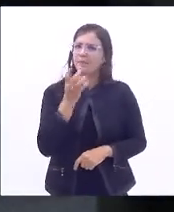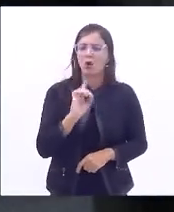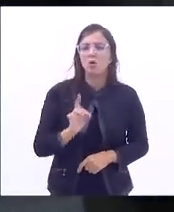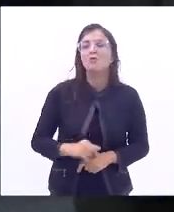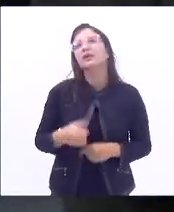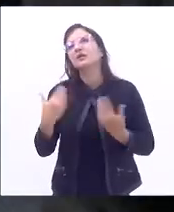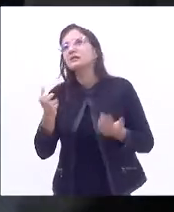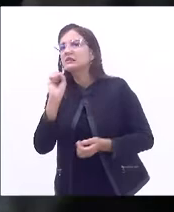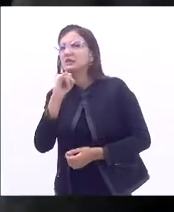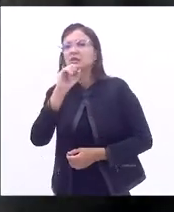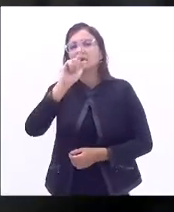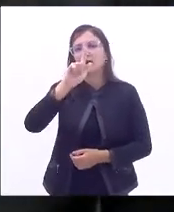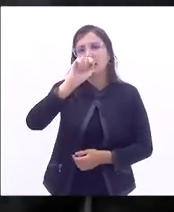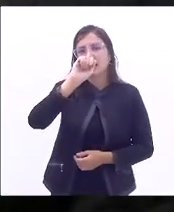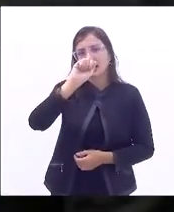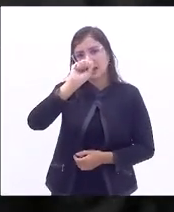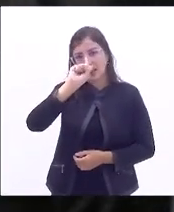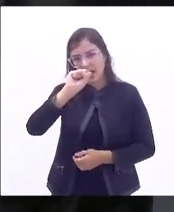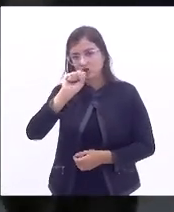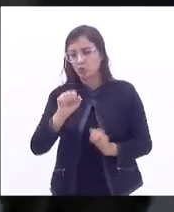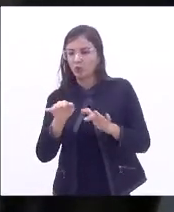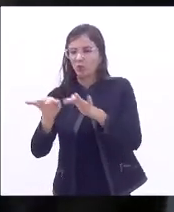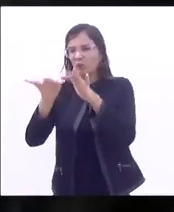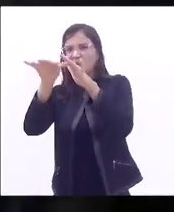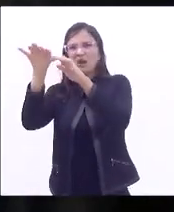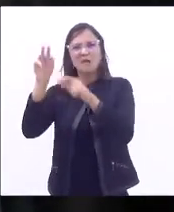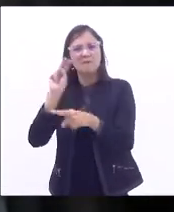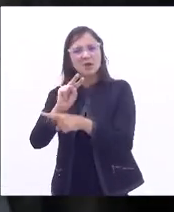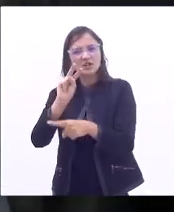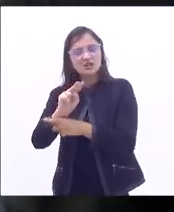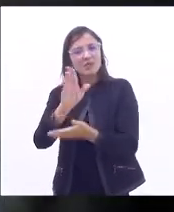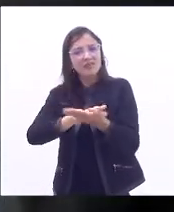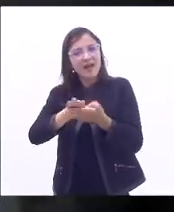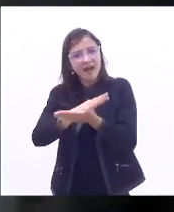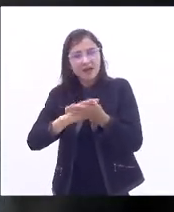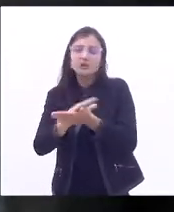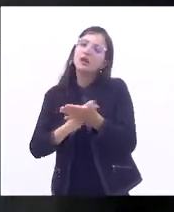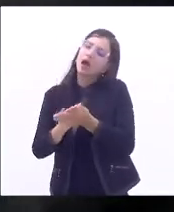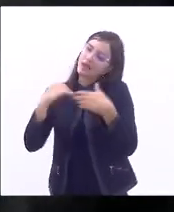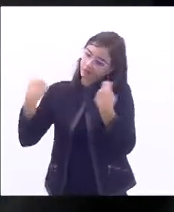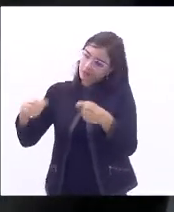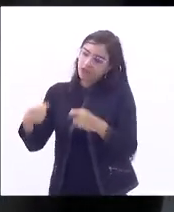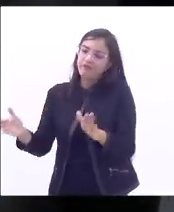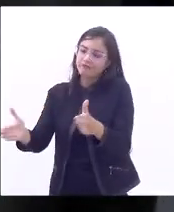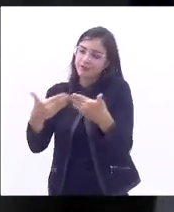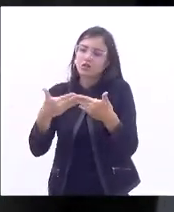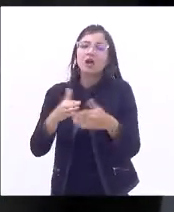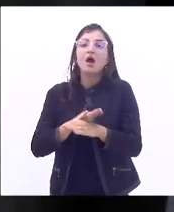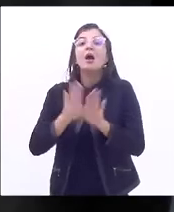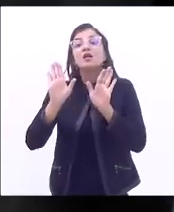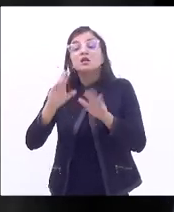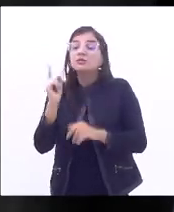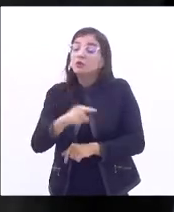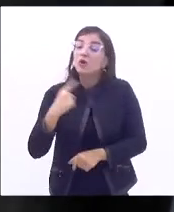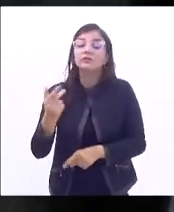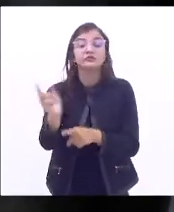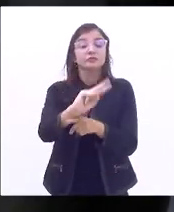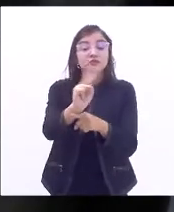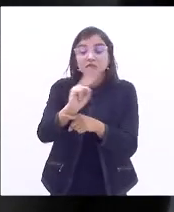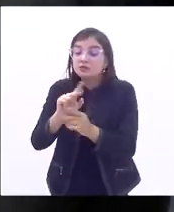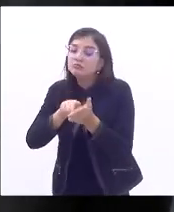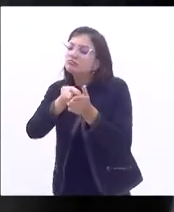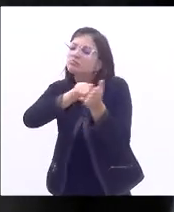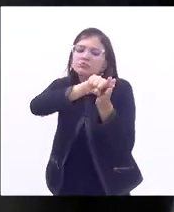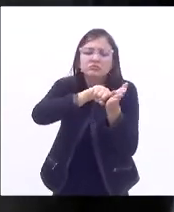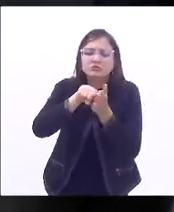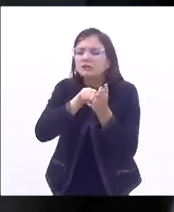ambiental, então tem que fechar essa linha de produção. Temos que dar um interesse nosso como fiscalizadores para que a